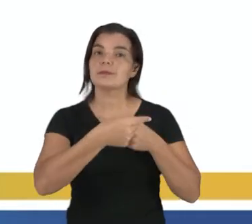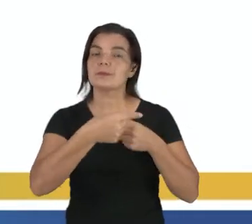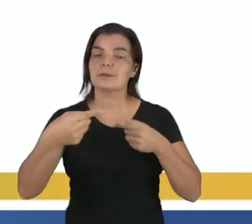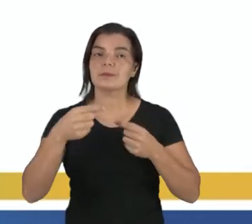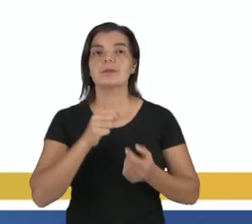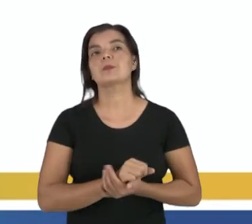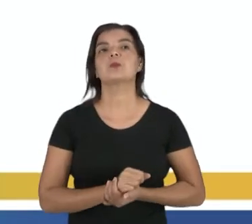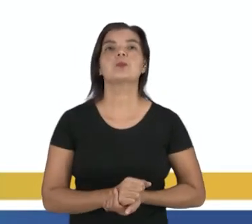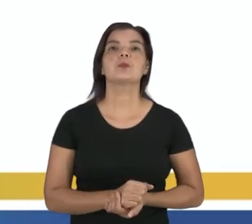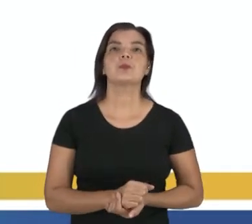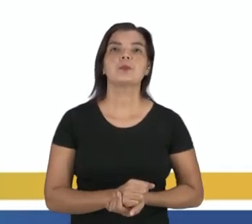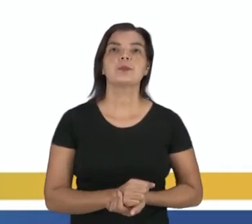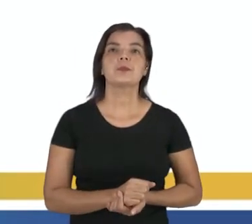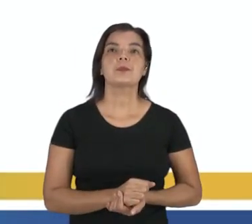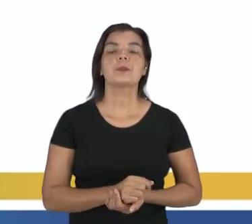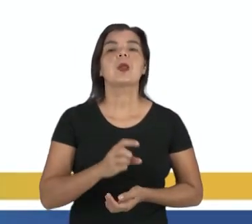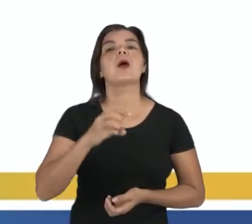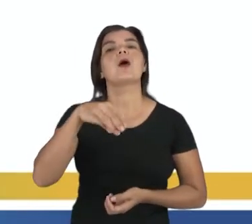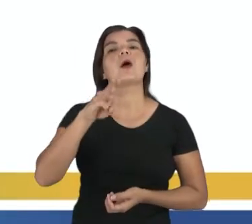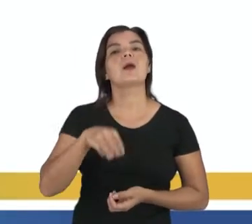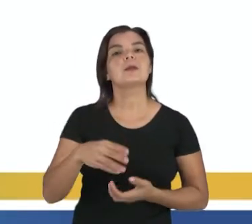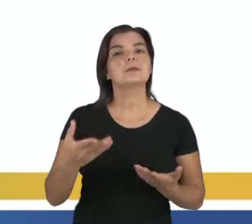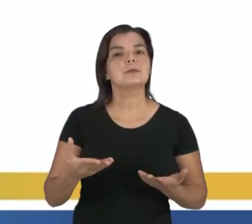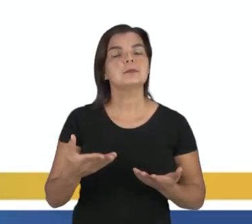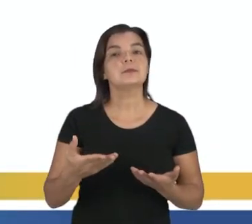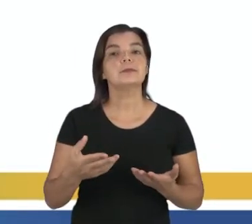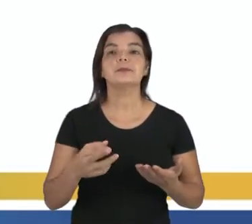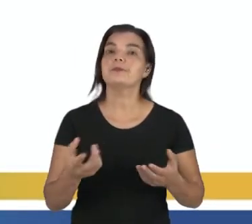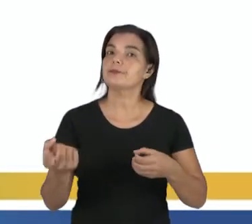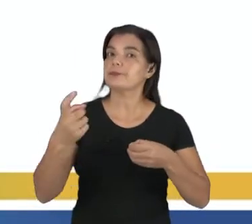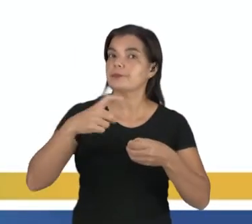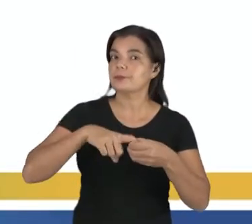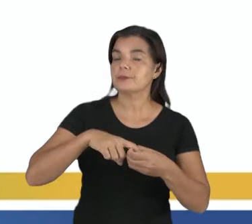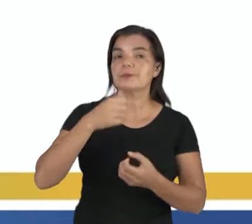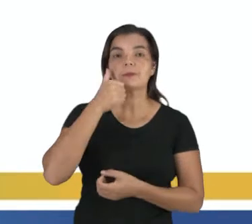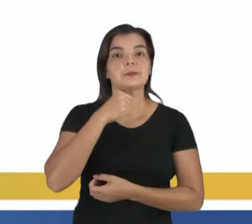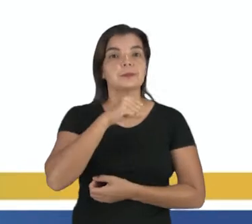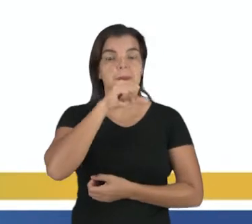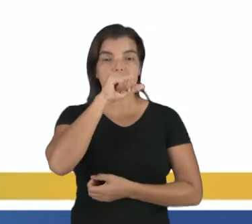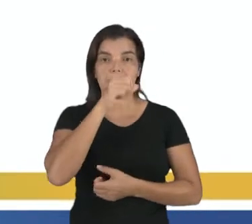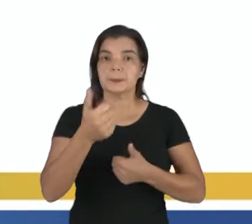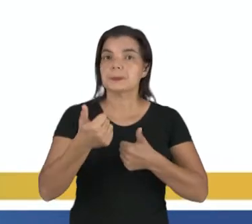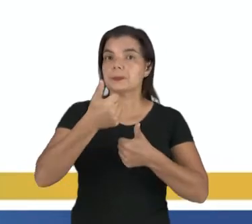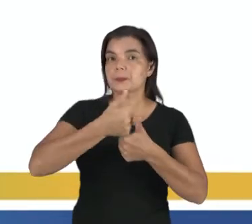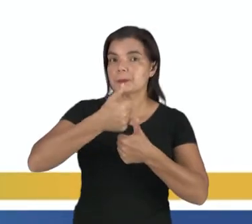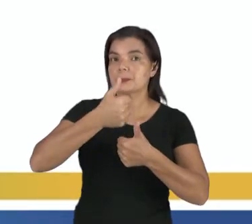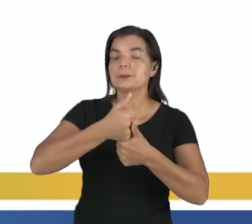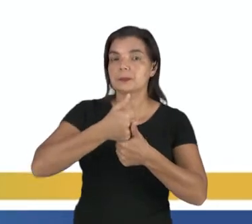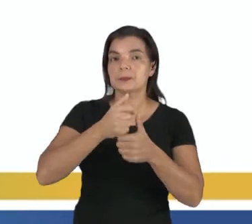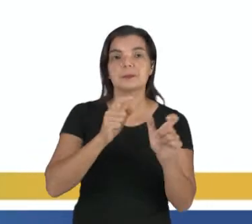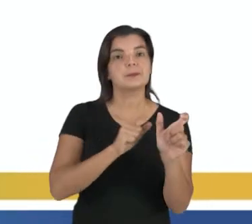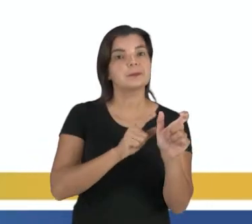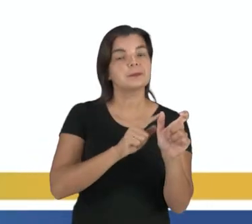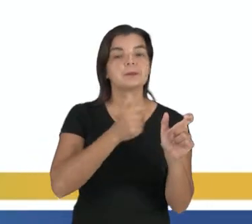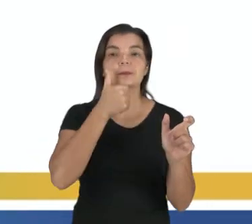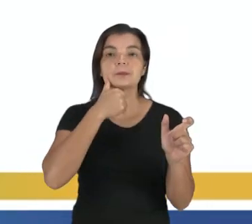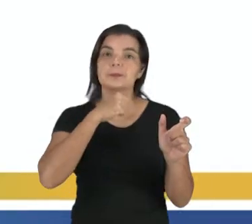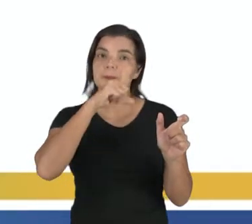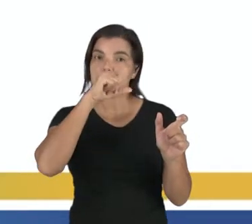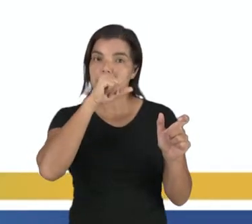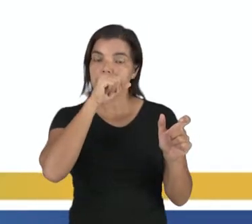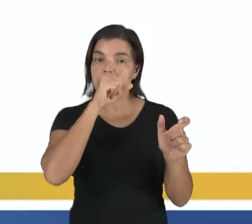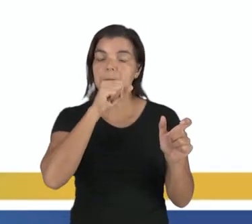que ela. Ela quem? Ela retoma mãe. Ela substitui a palavra